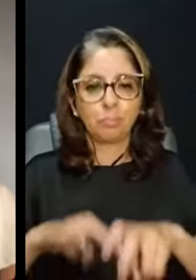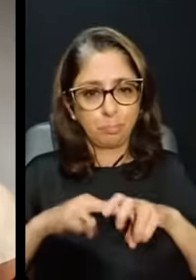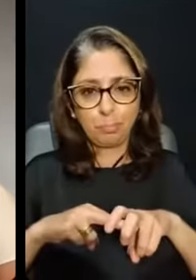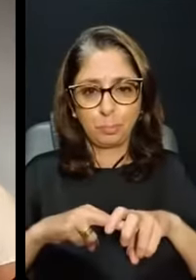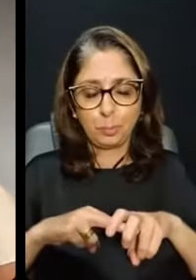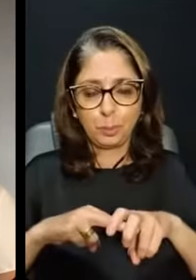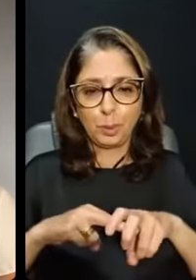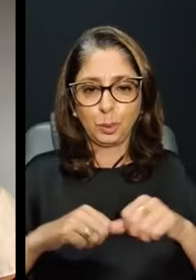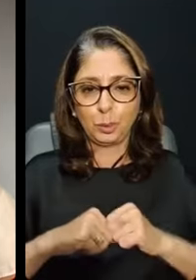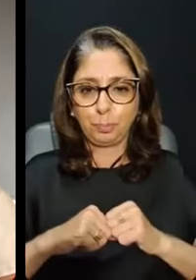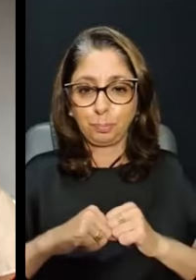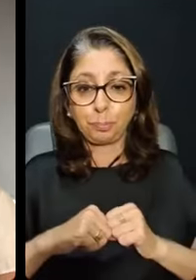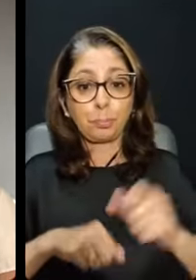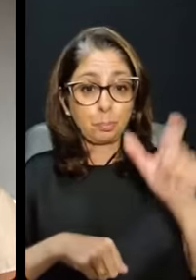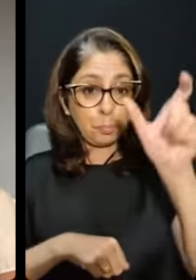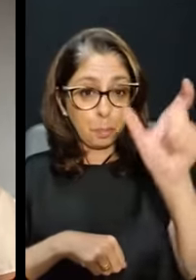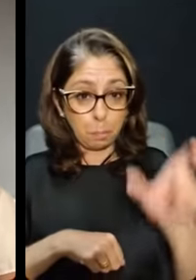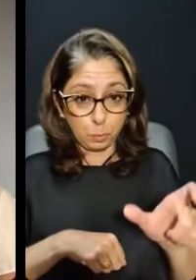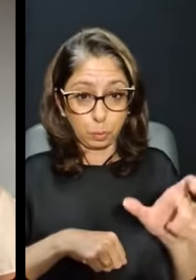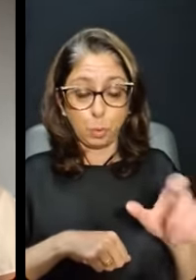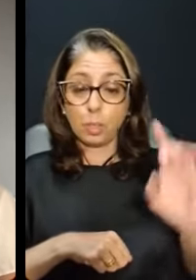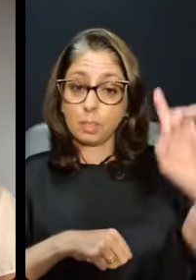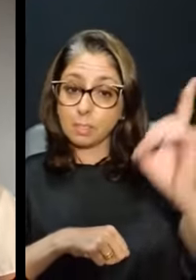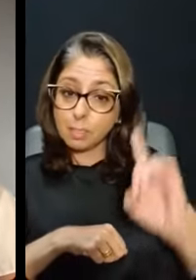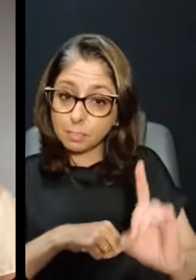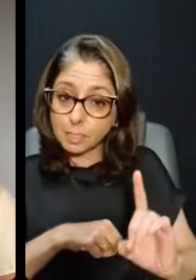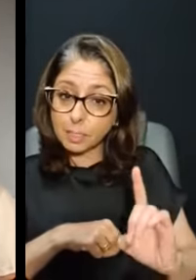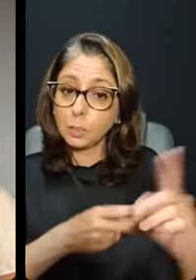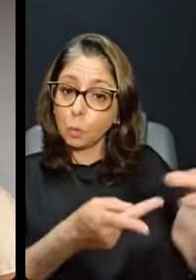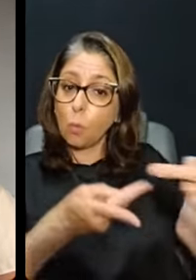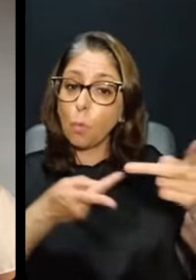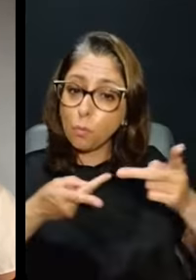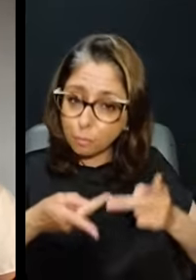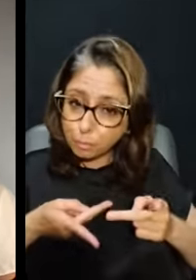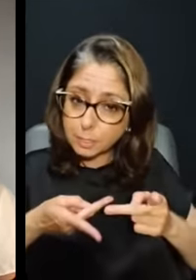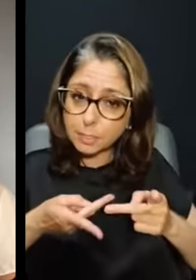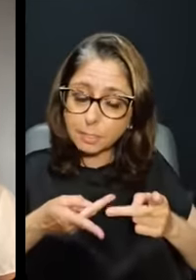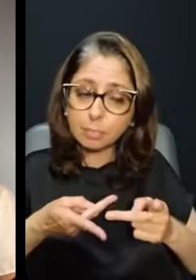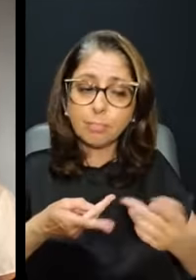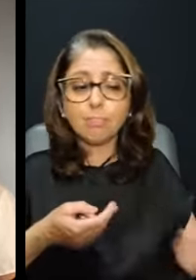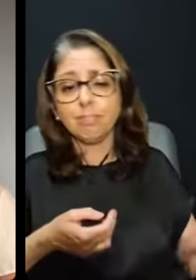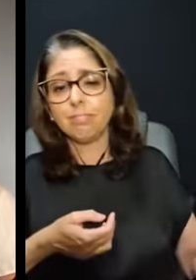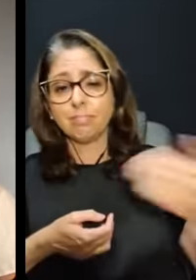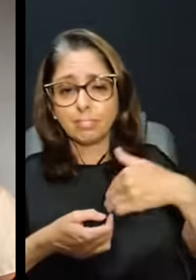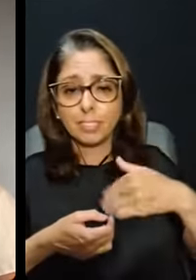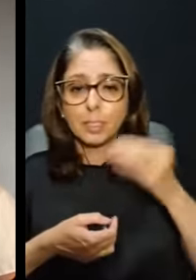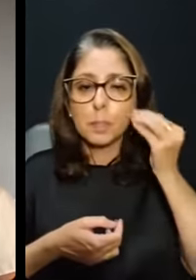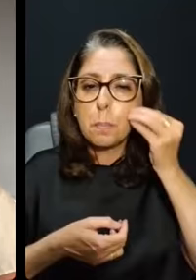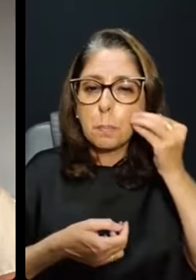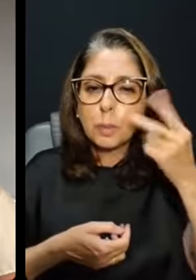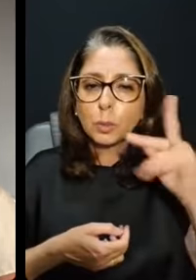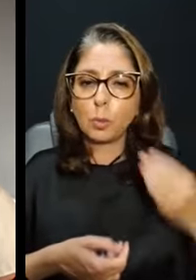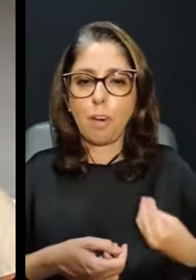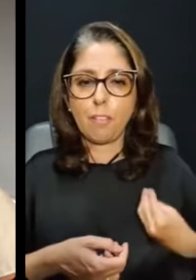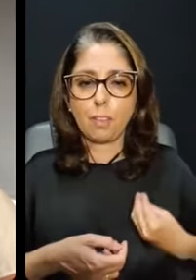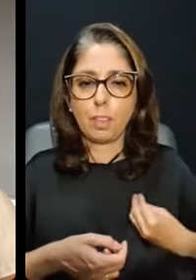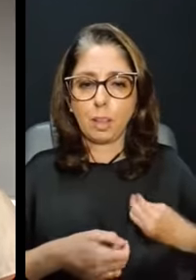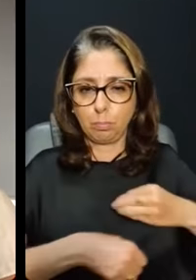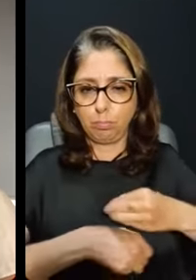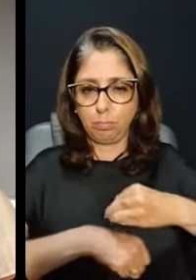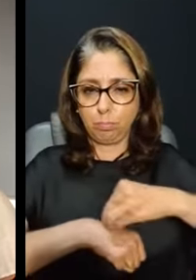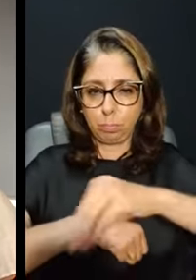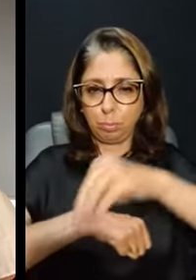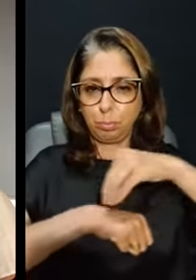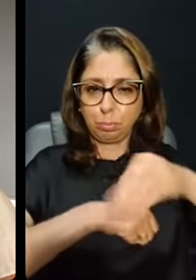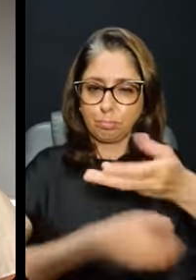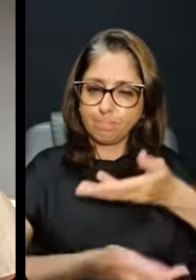com deficiência para poder falar e compartilhar, assim como especialistas em outras áreas, para